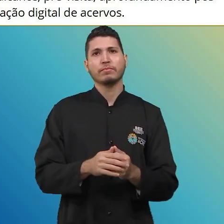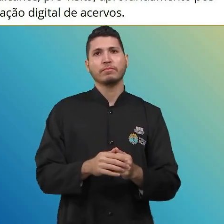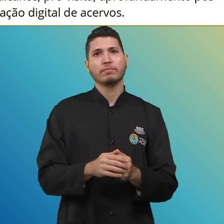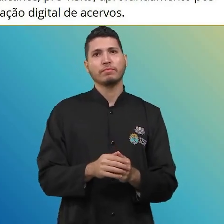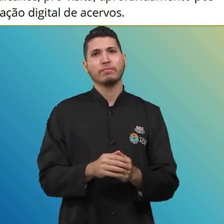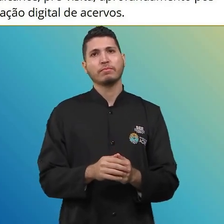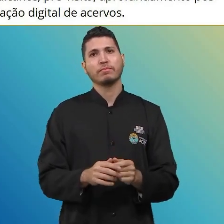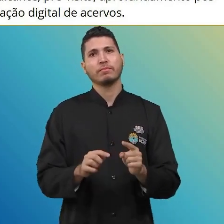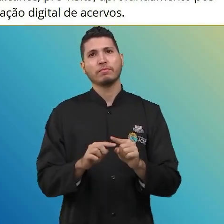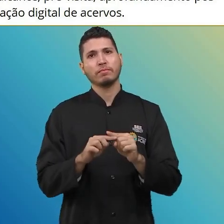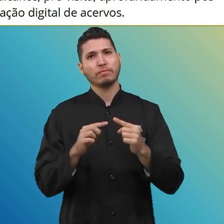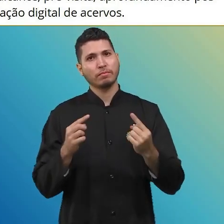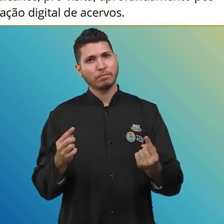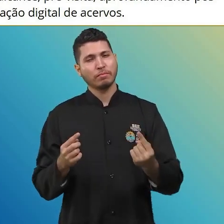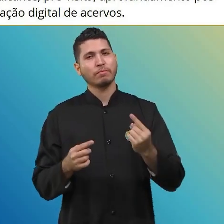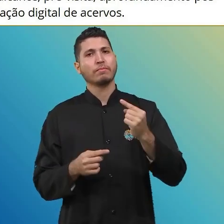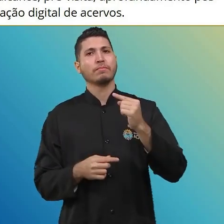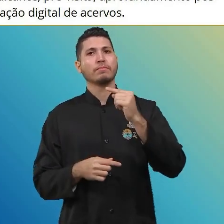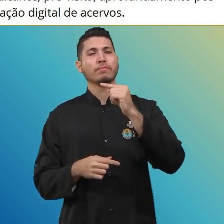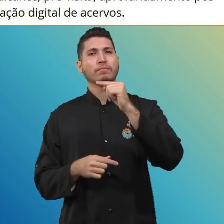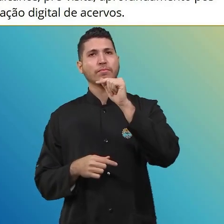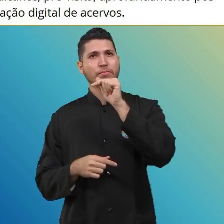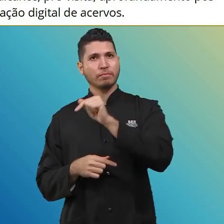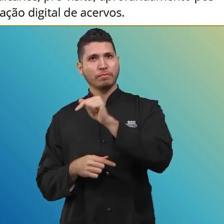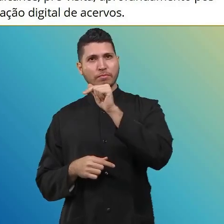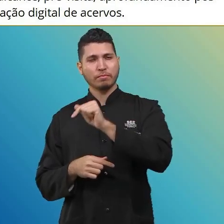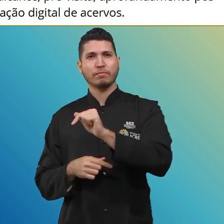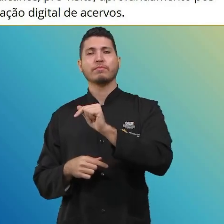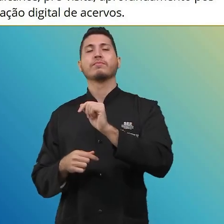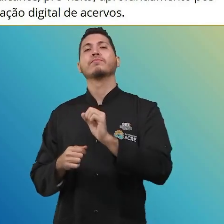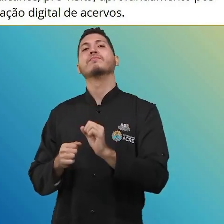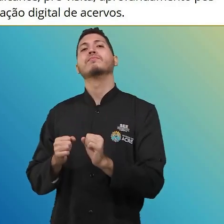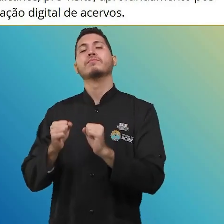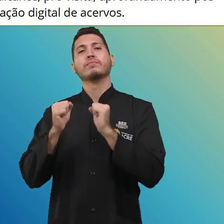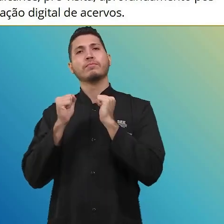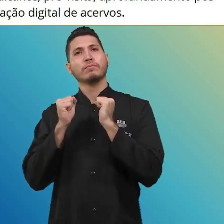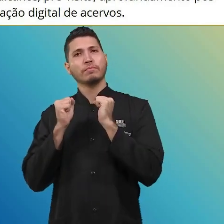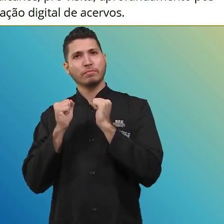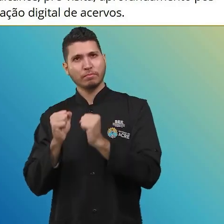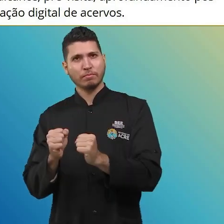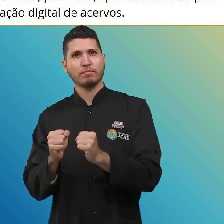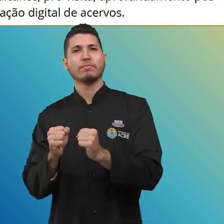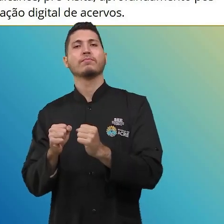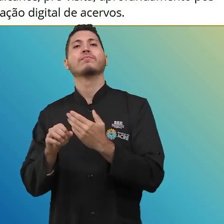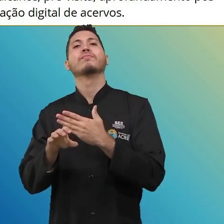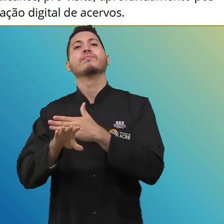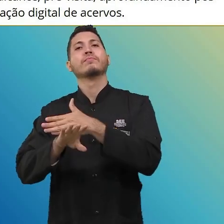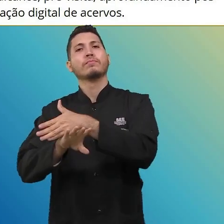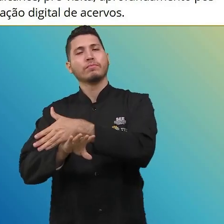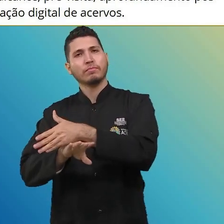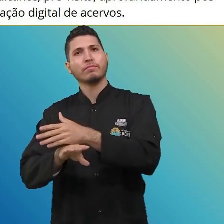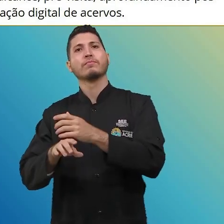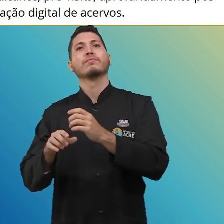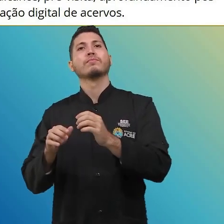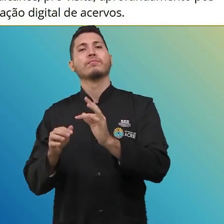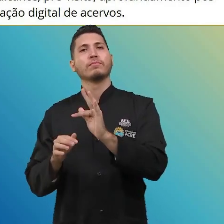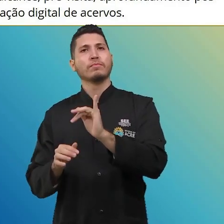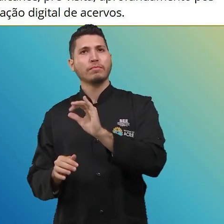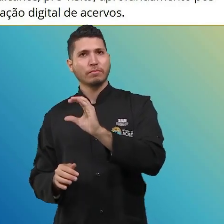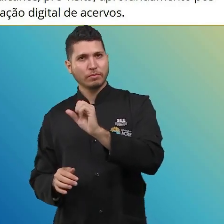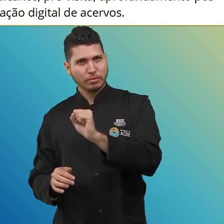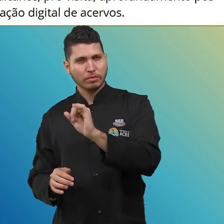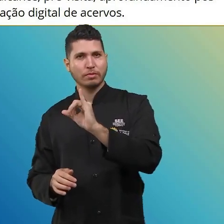é global, porque ele supera as barreiras físicas e geográficas. E os